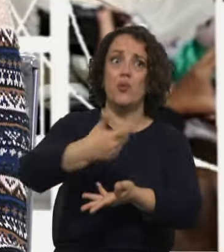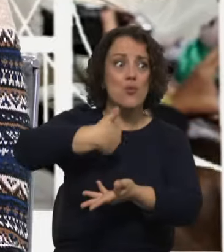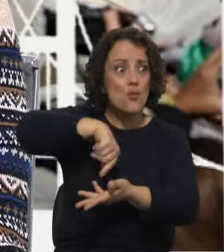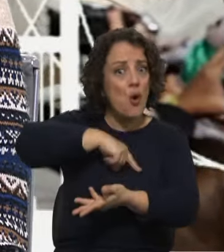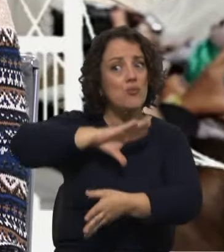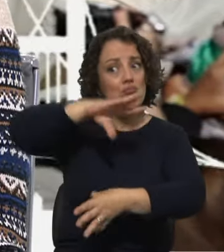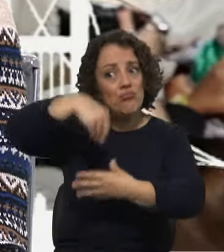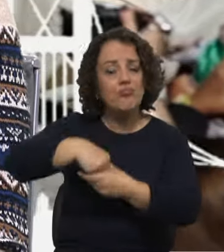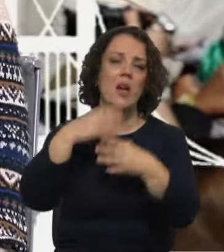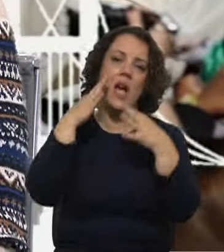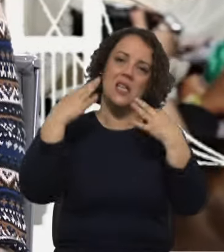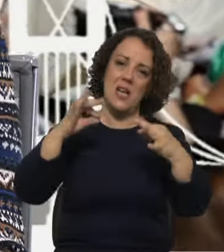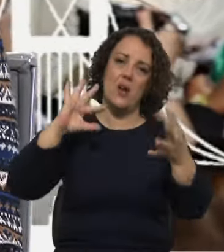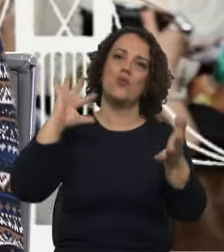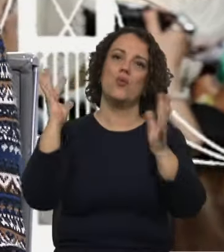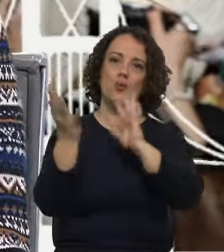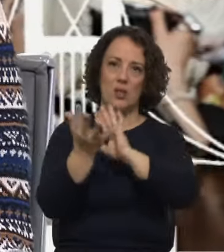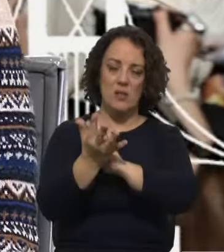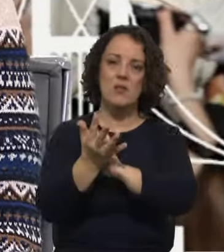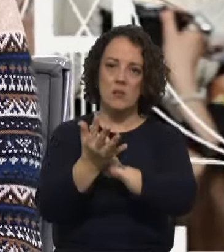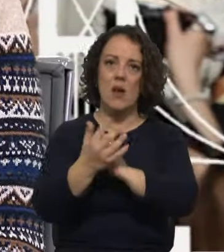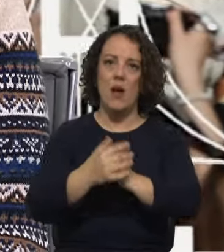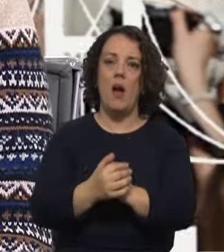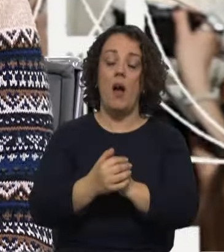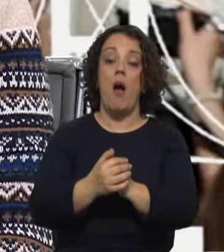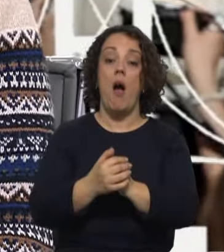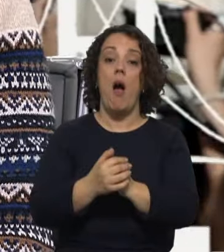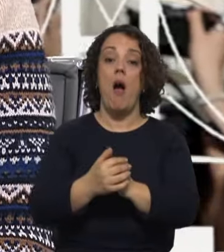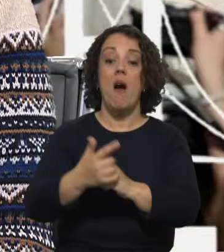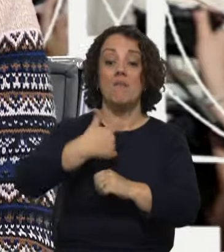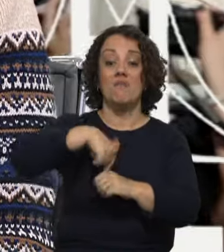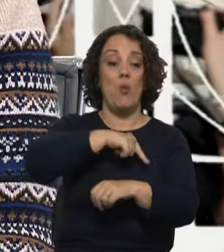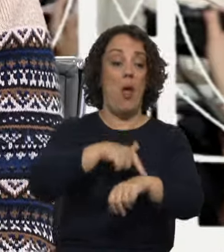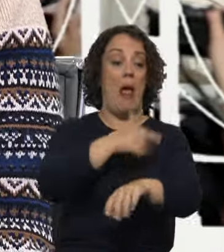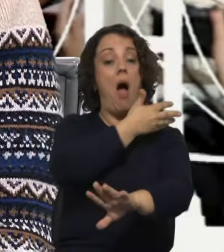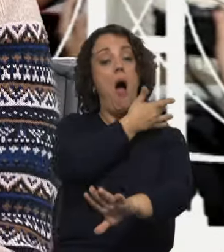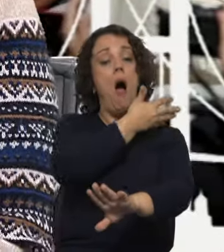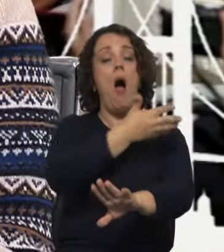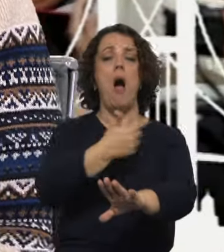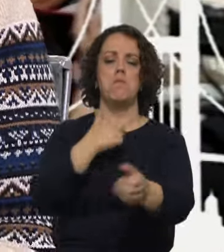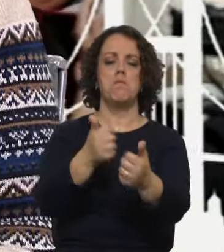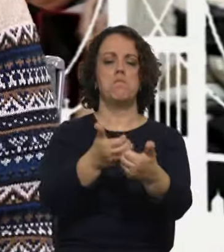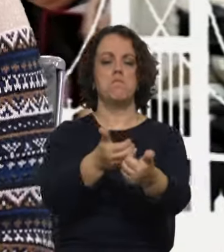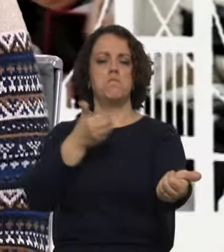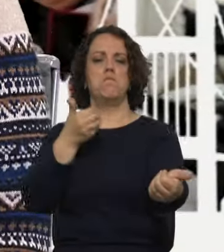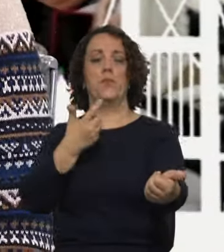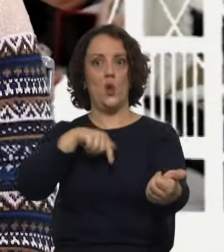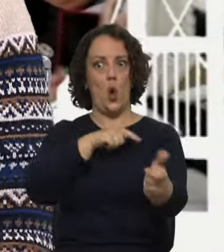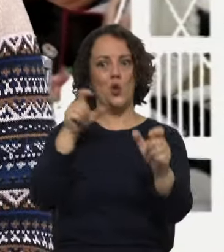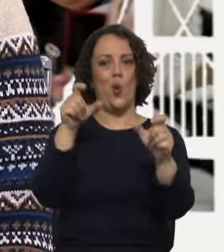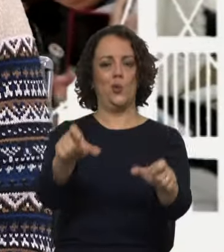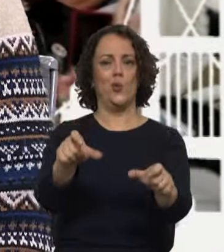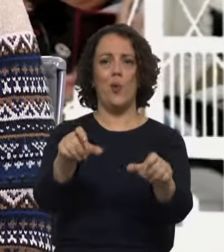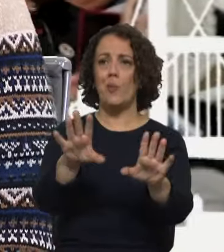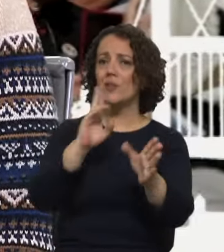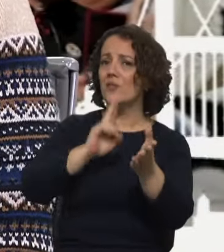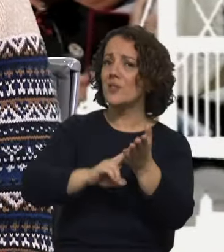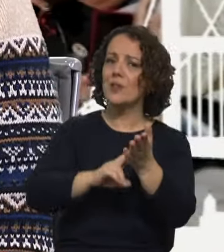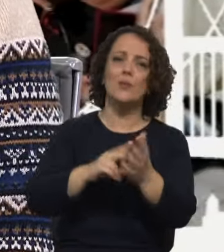eh nós quisemos nalgum momento da humanidade excluir noos desta equação nós controlamos a natureza mas isto não é verdade